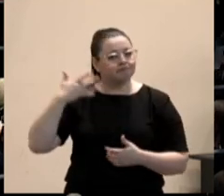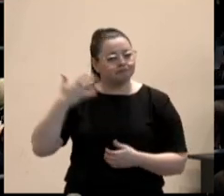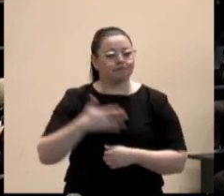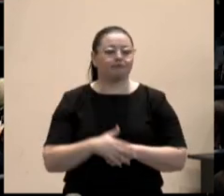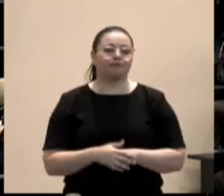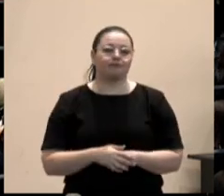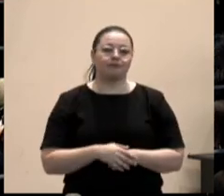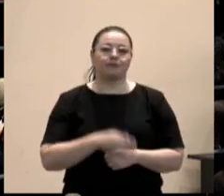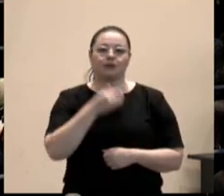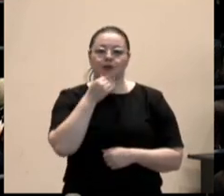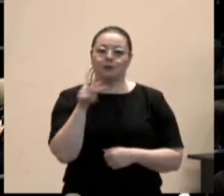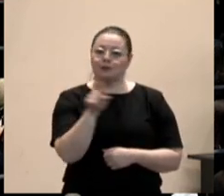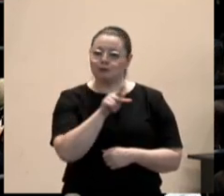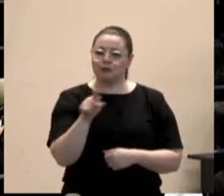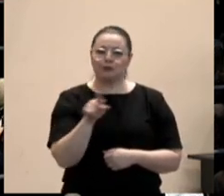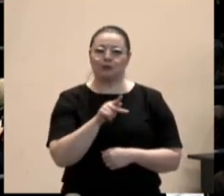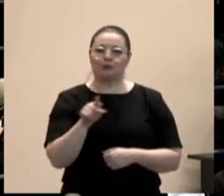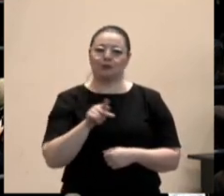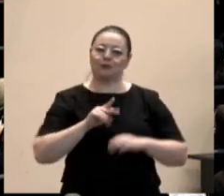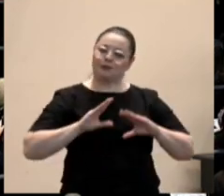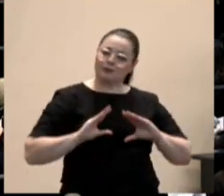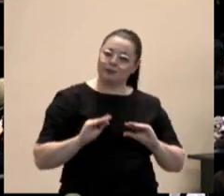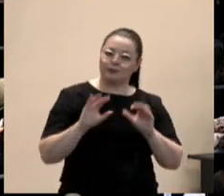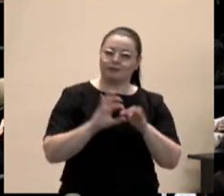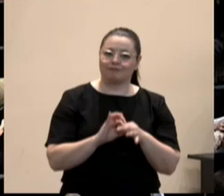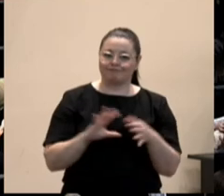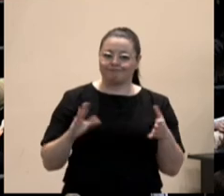Professor, fique à vontade.